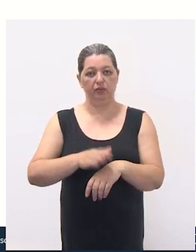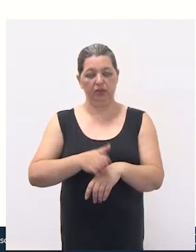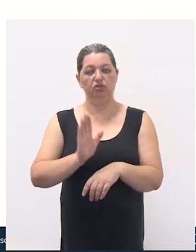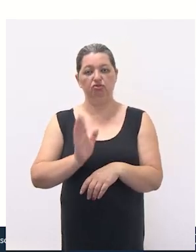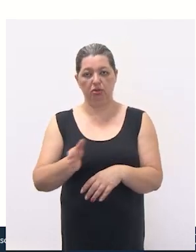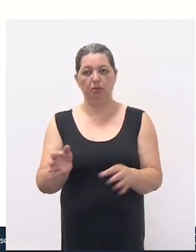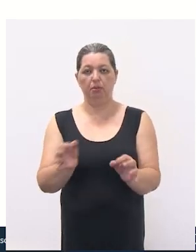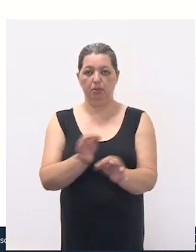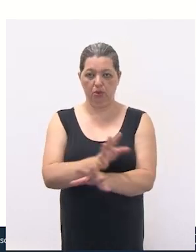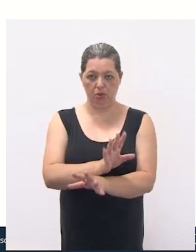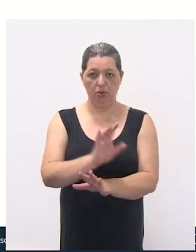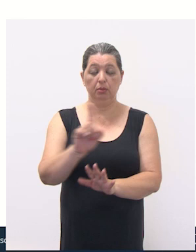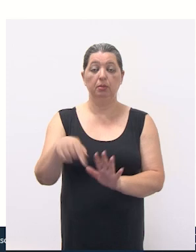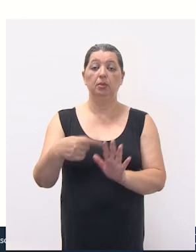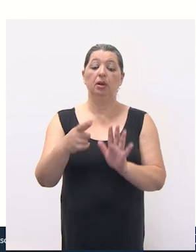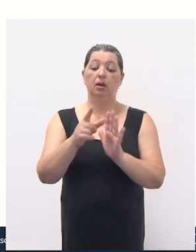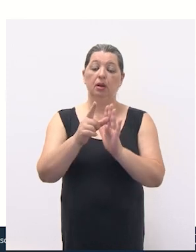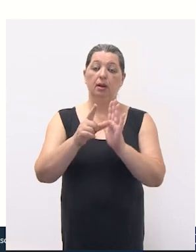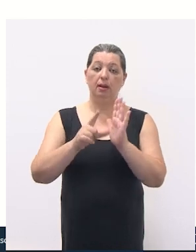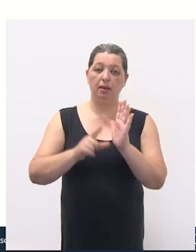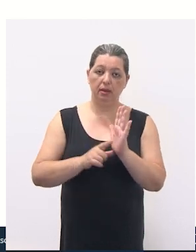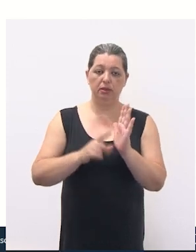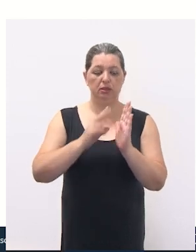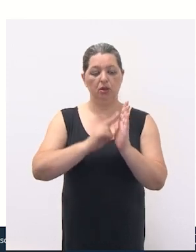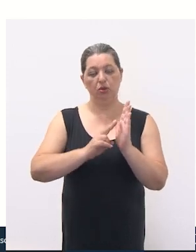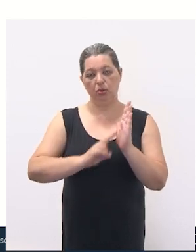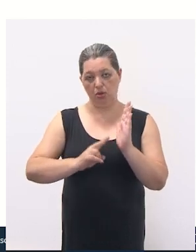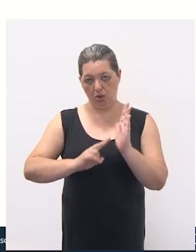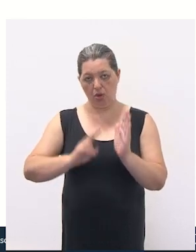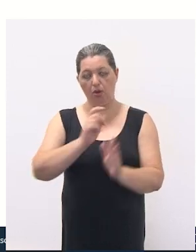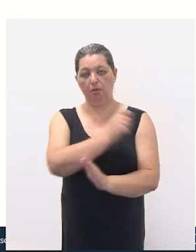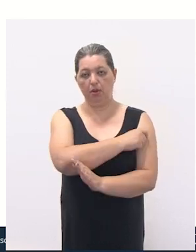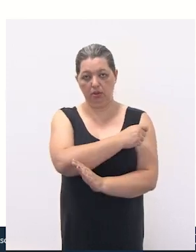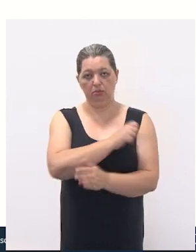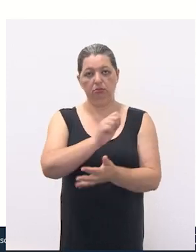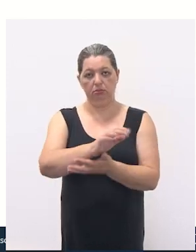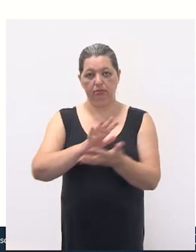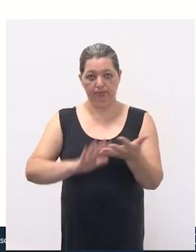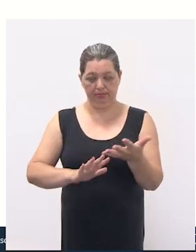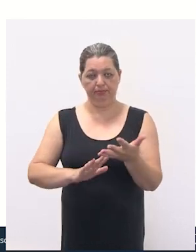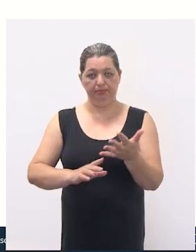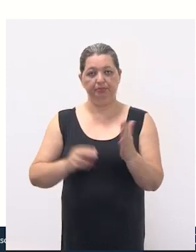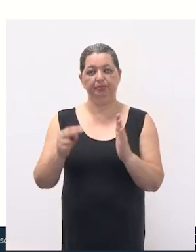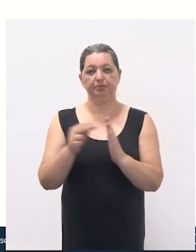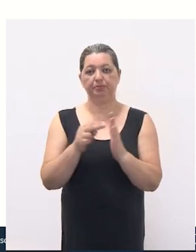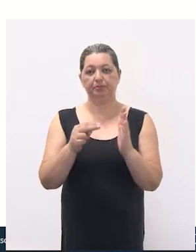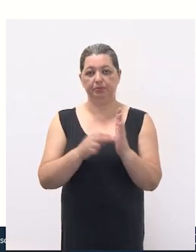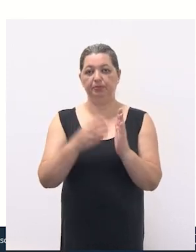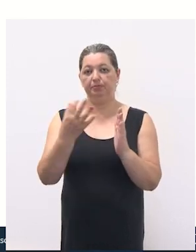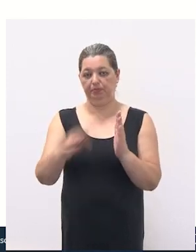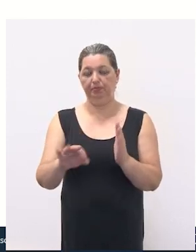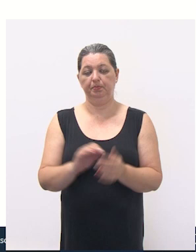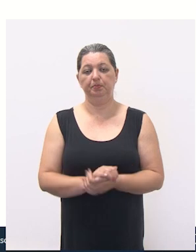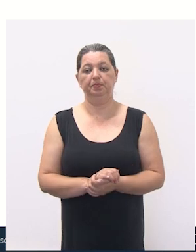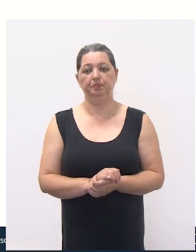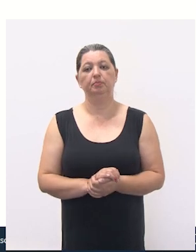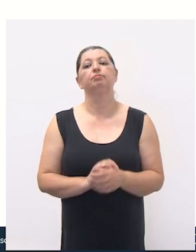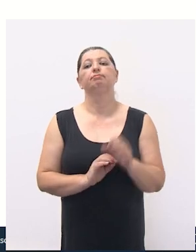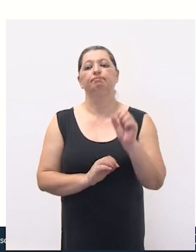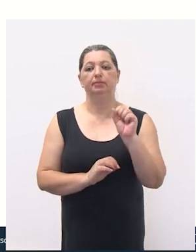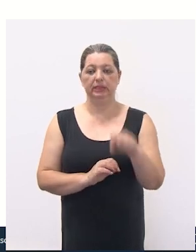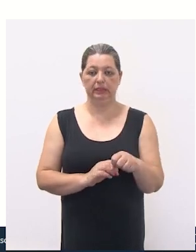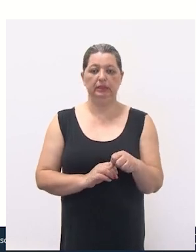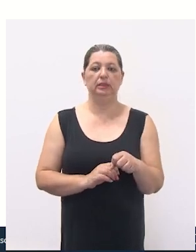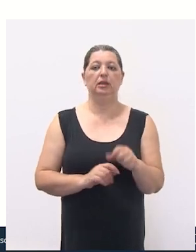vai aparecer uma lista com o nome dos alunos, a atividade e a nota, não é isso? Sim, vai aparecer a lista